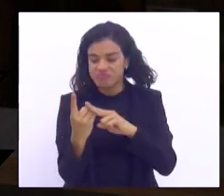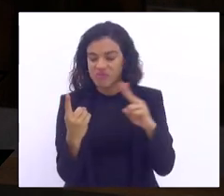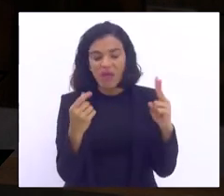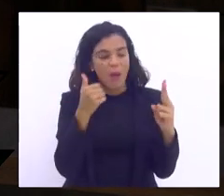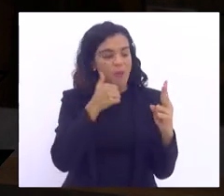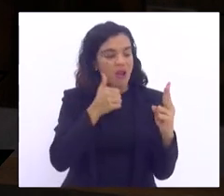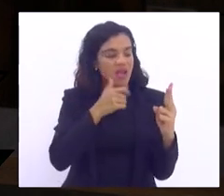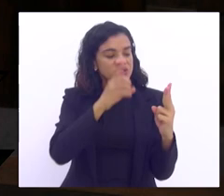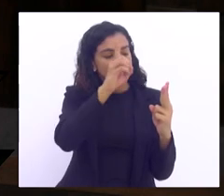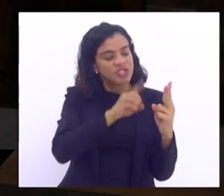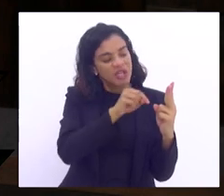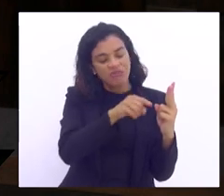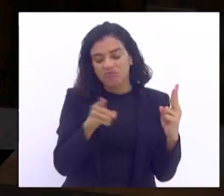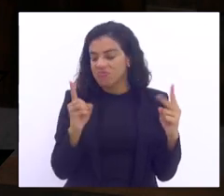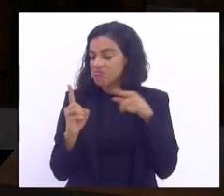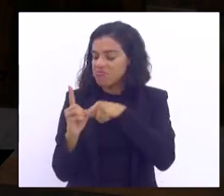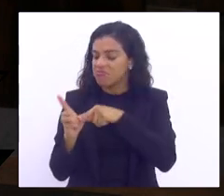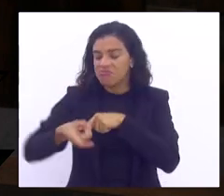direito ao aborto.